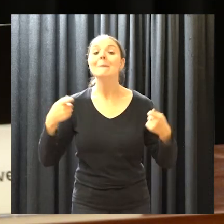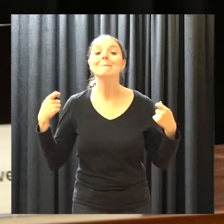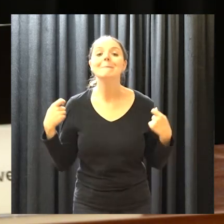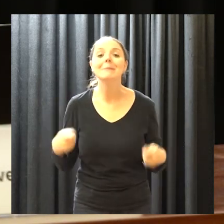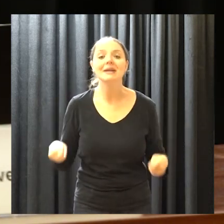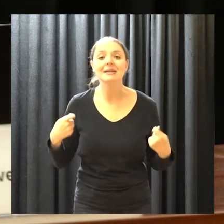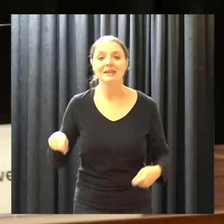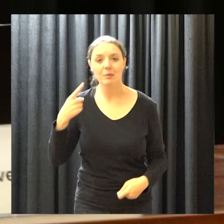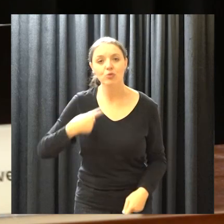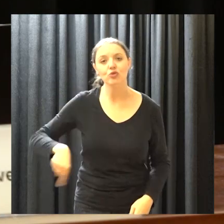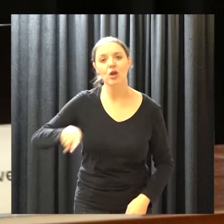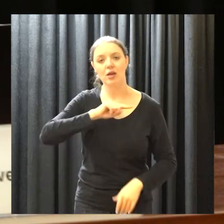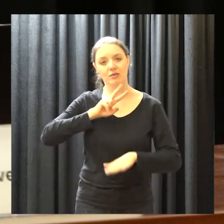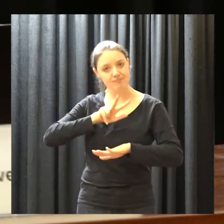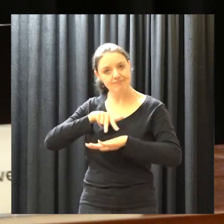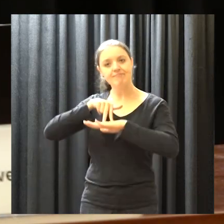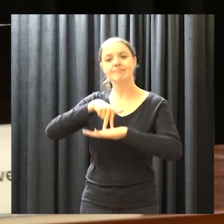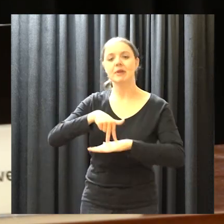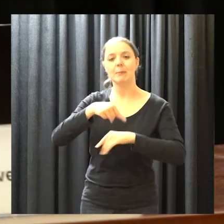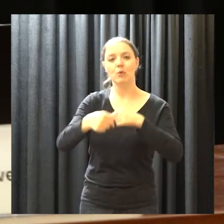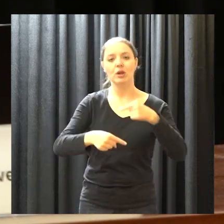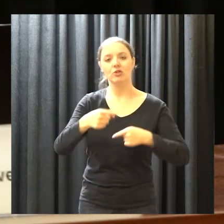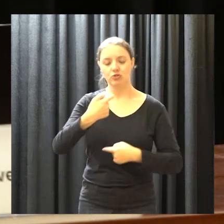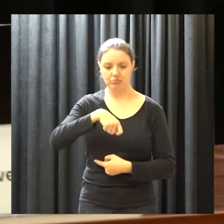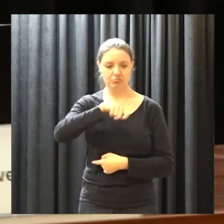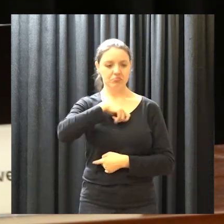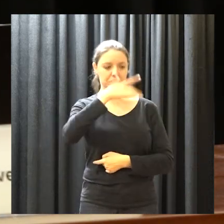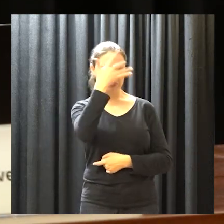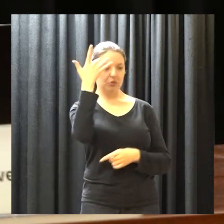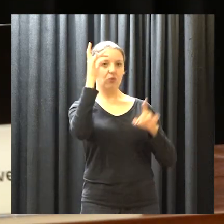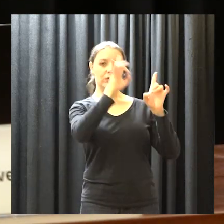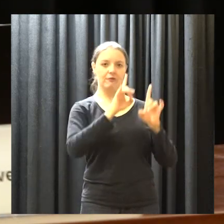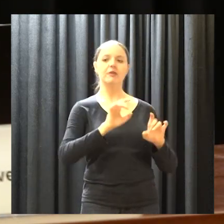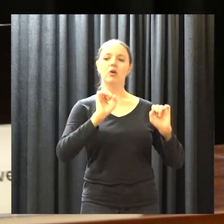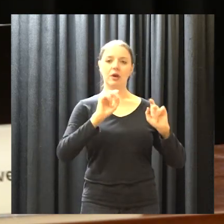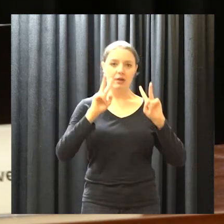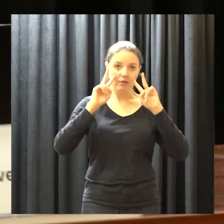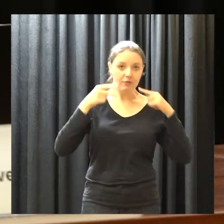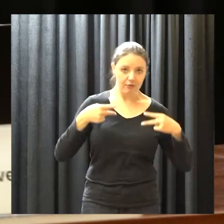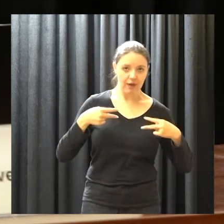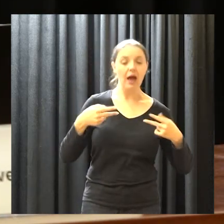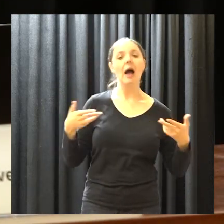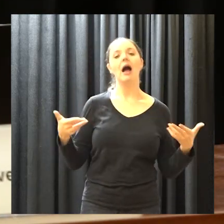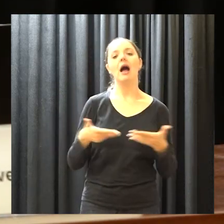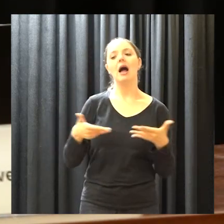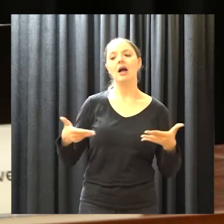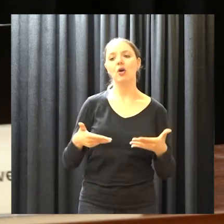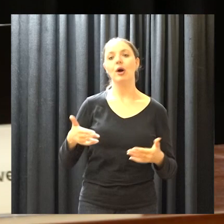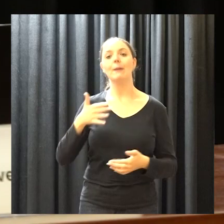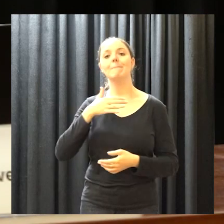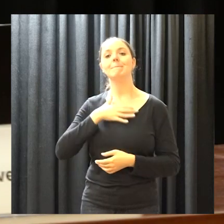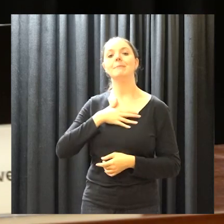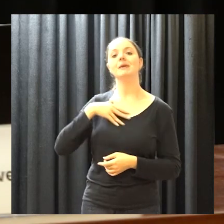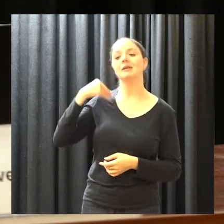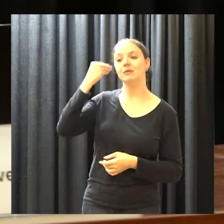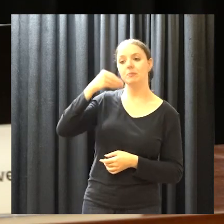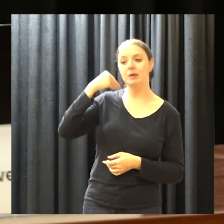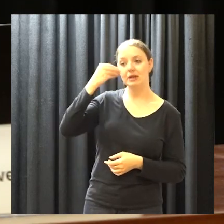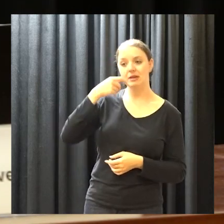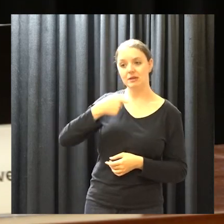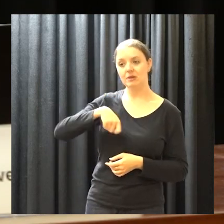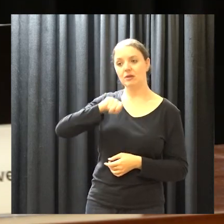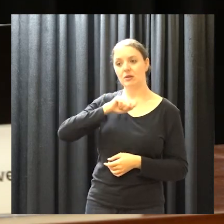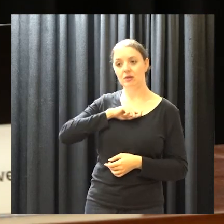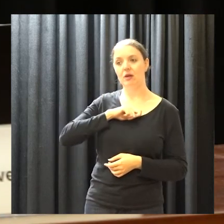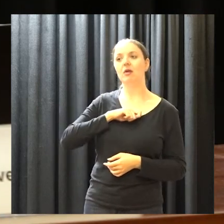nos tornar politicamente pessoas com deficiência, trarei um pouco do meu encontro com a minha experiência de ser uma mulher